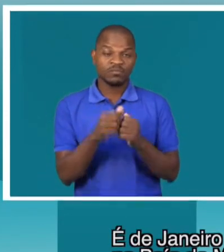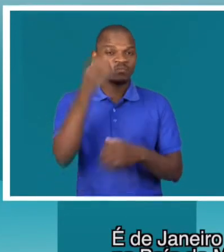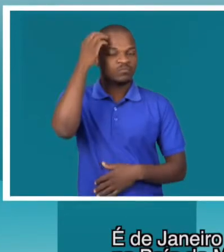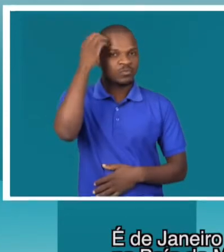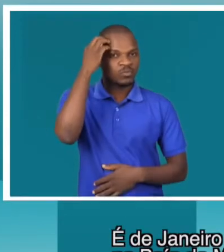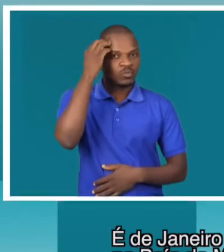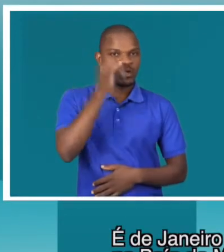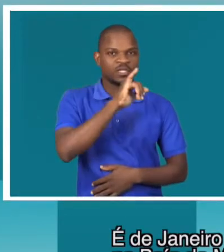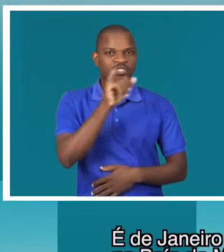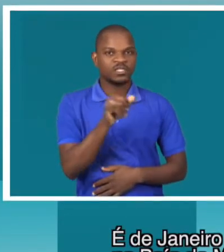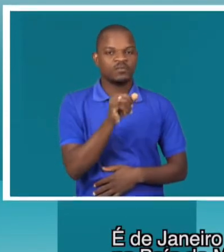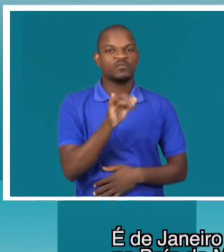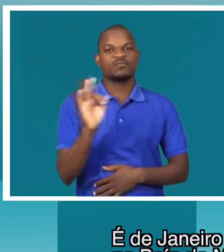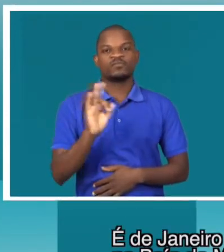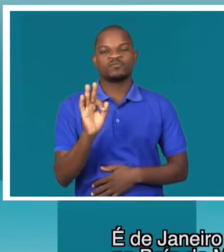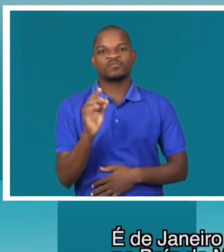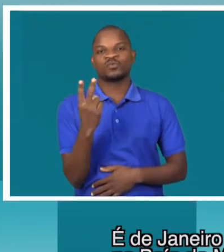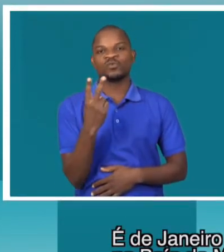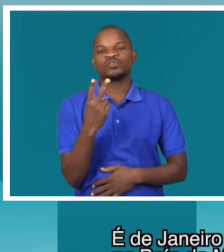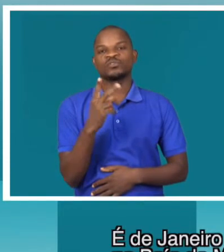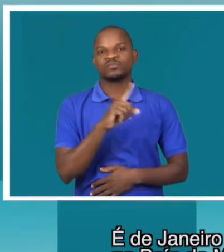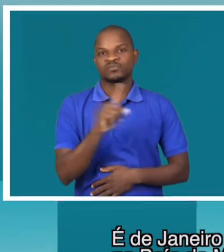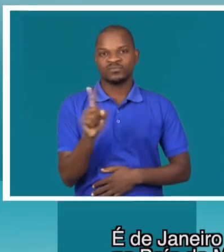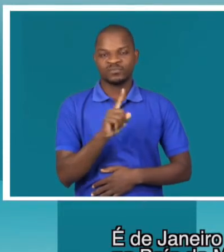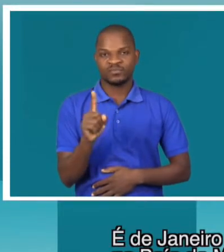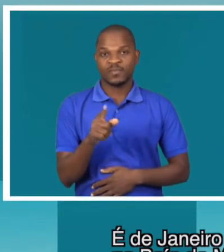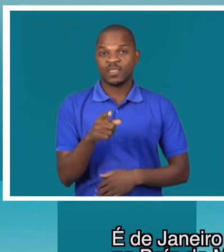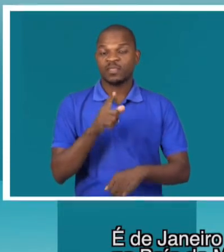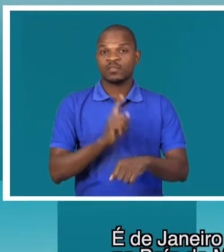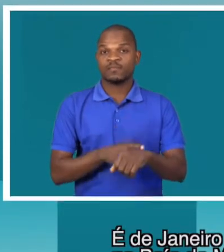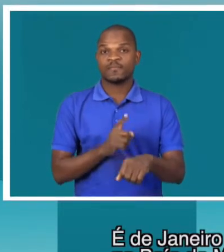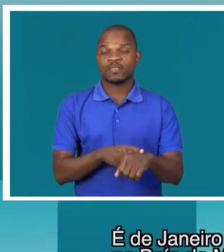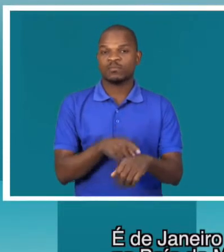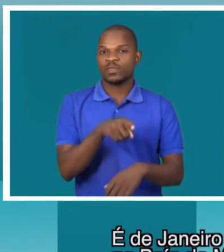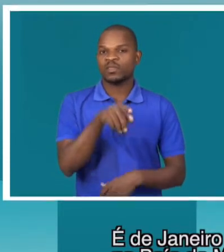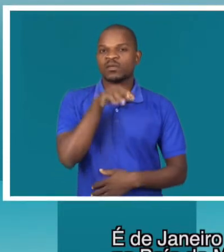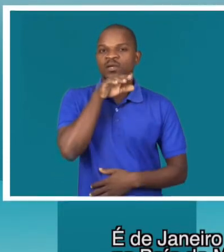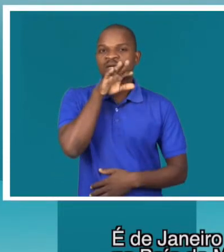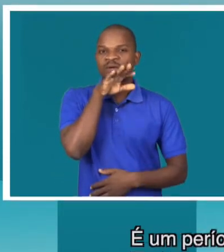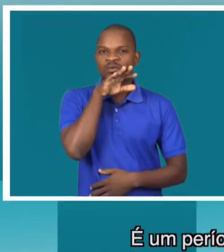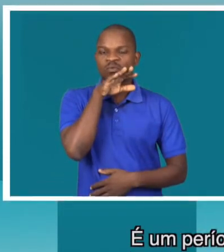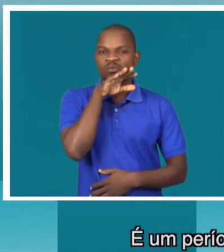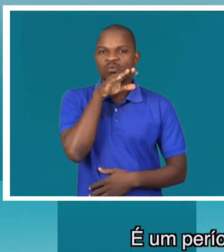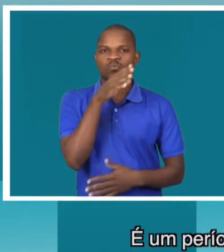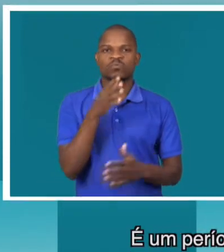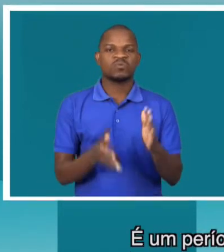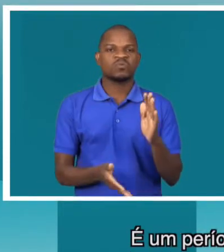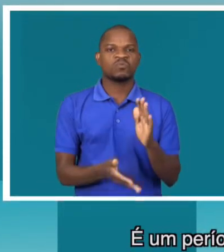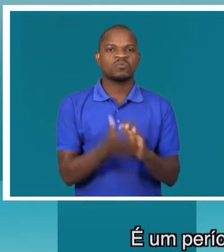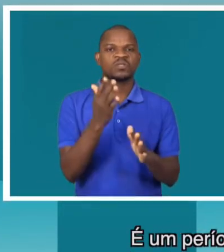março. São três meses. Enquanto que aqui na Baía de Maputo é de janeiro a fevereiro. É um período em que